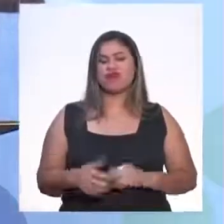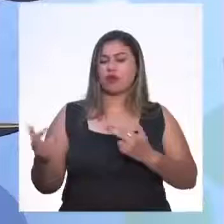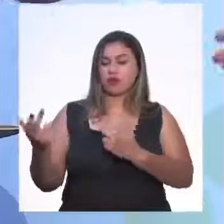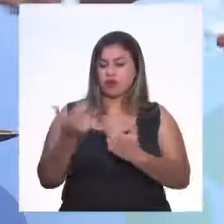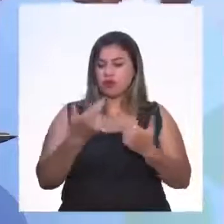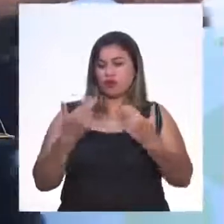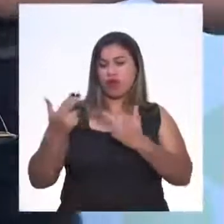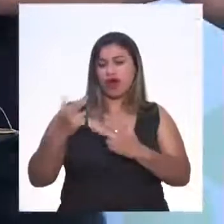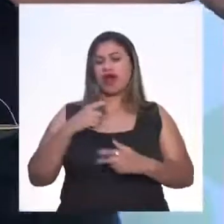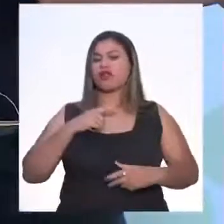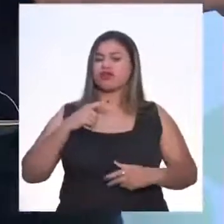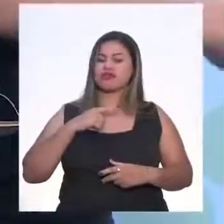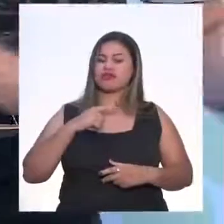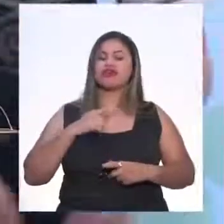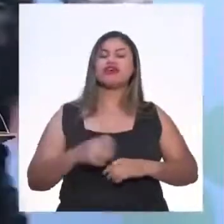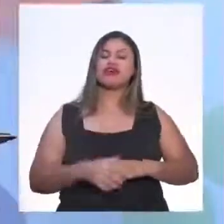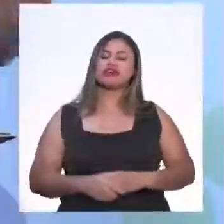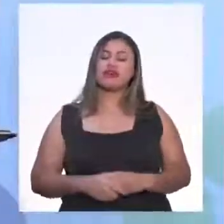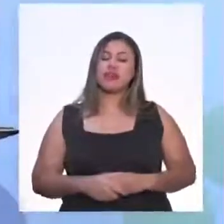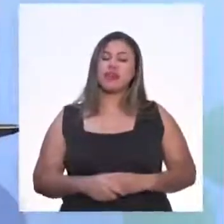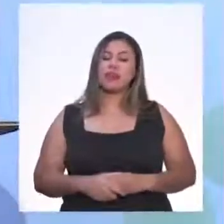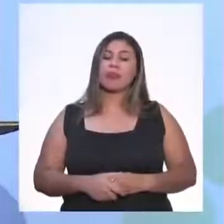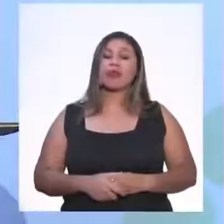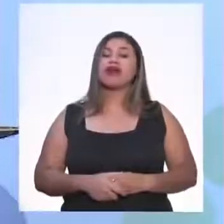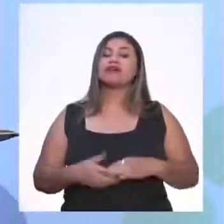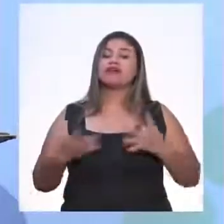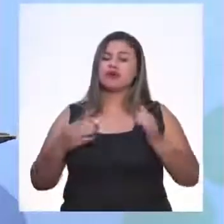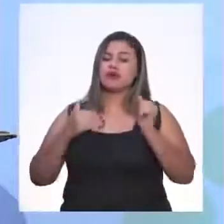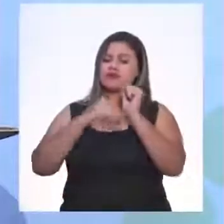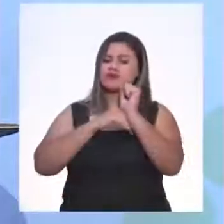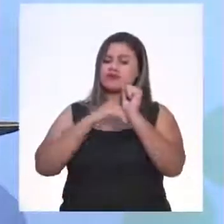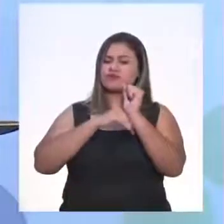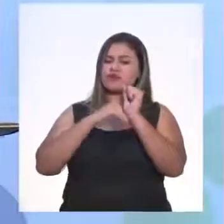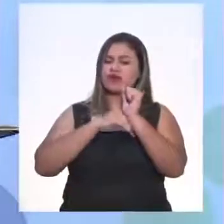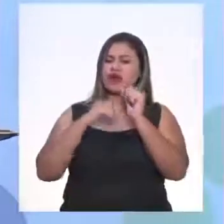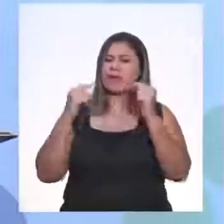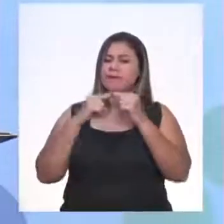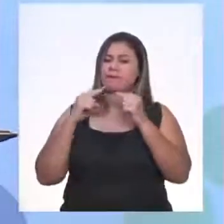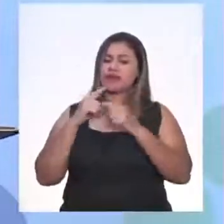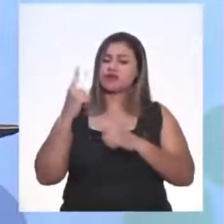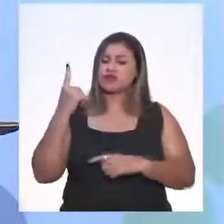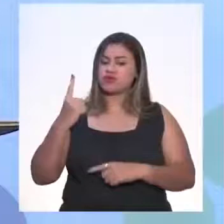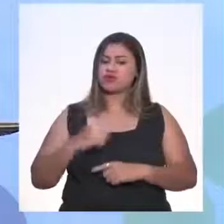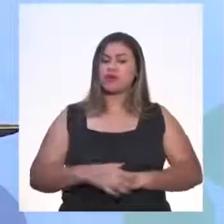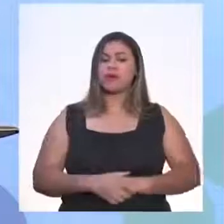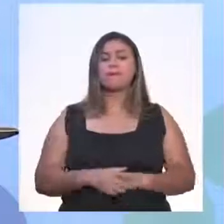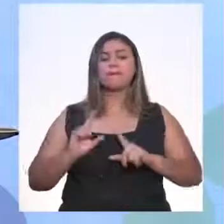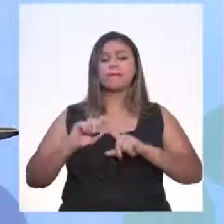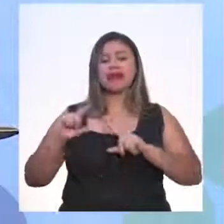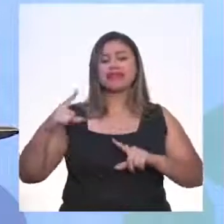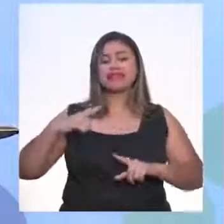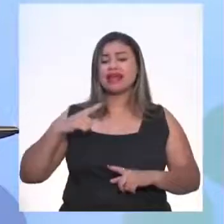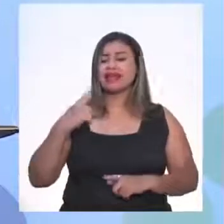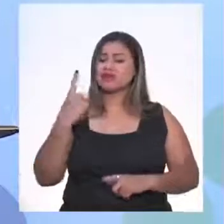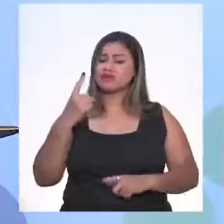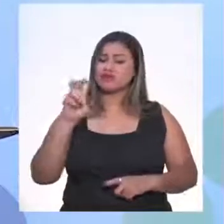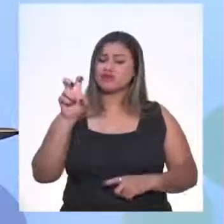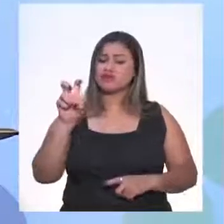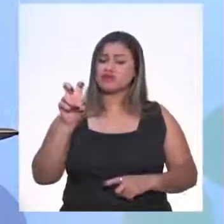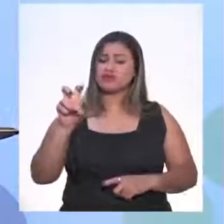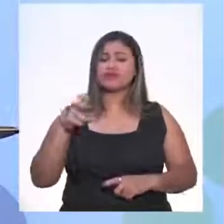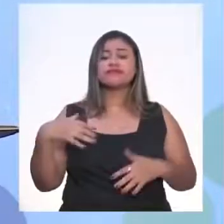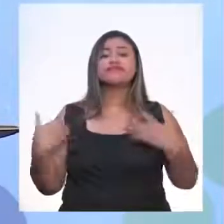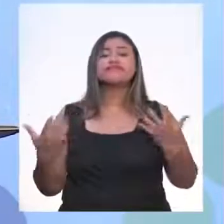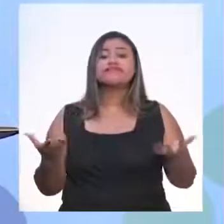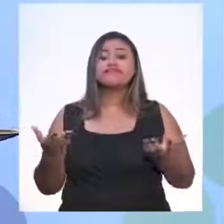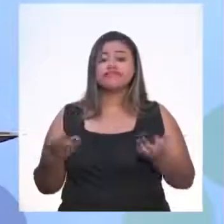Igualou. Quer dizer, ó, que eu deixei a tal da minha incógnita de um único lado. Só que desse lado ainda tem um copinho com 5. O que